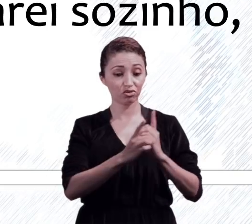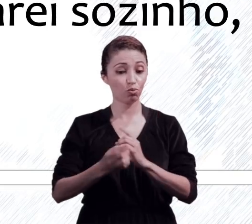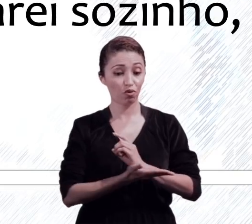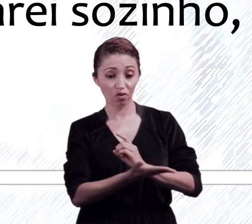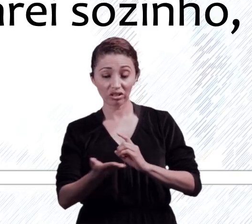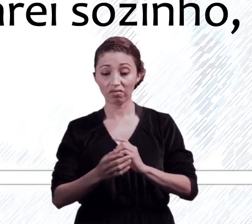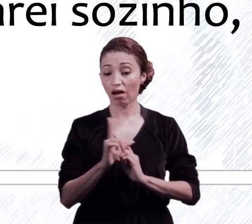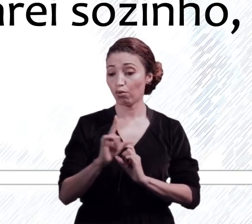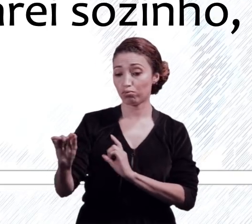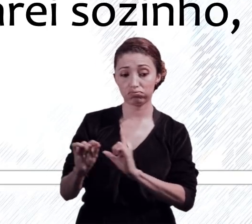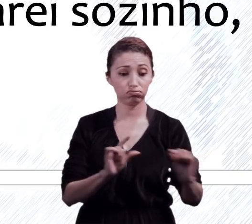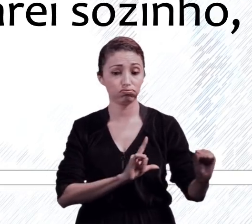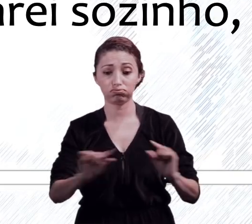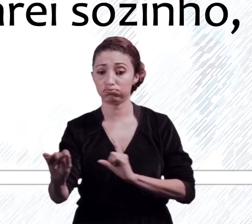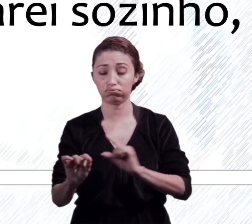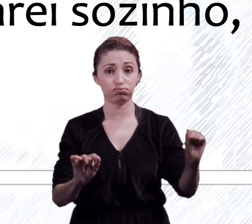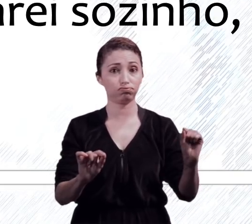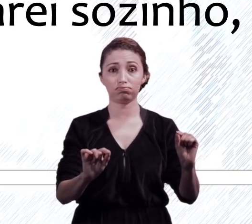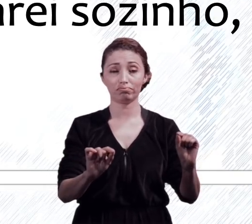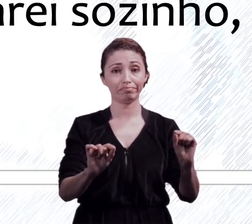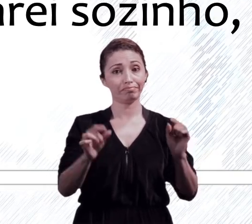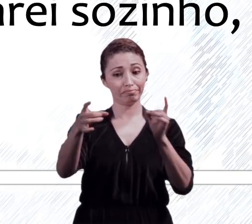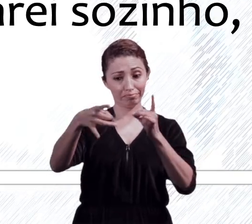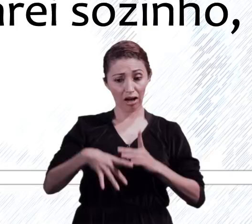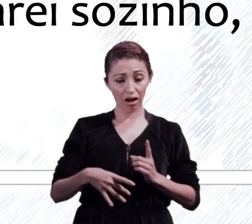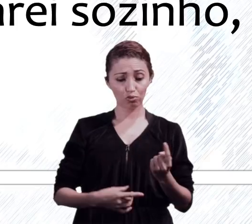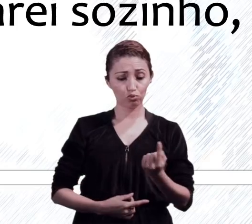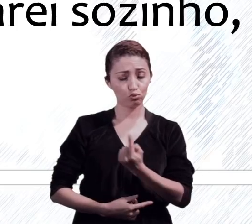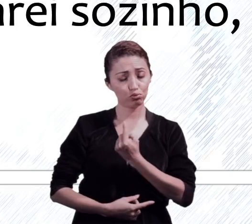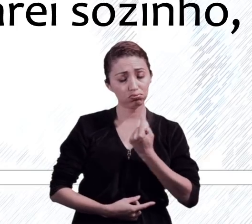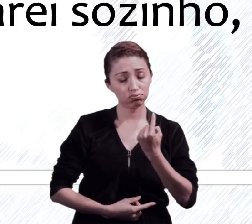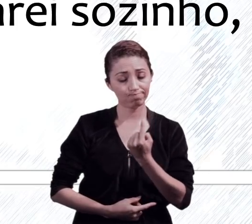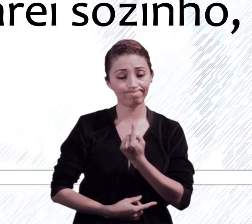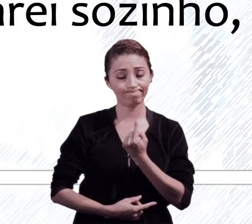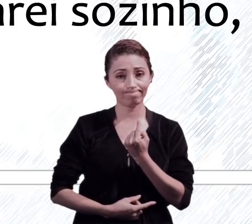cada um seguirá o seu caminho, me deixará sozinho,